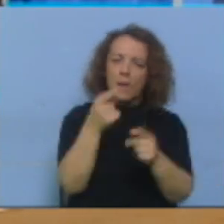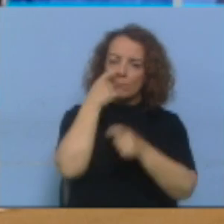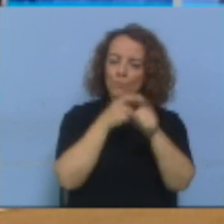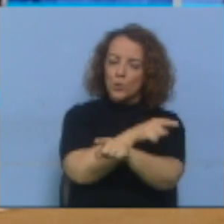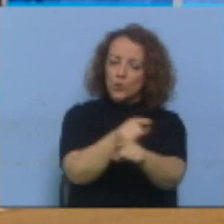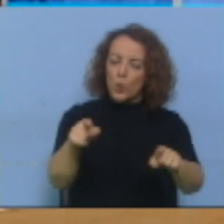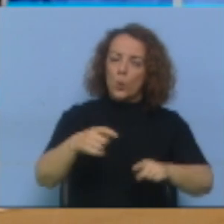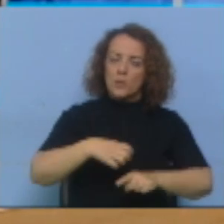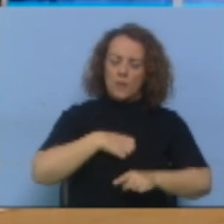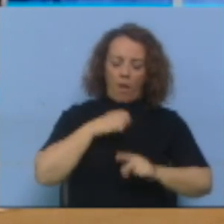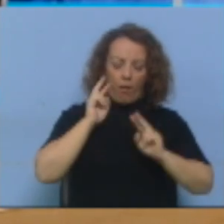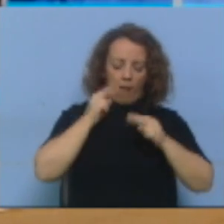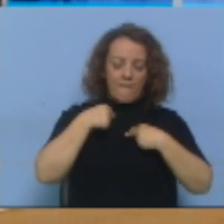revalorizar